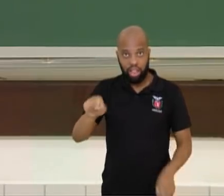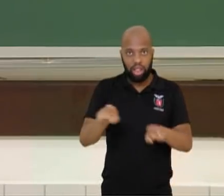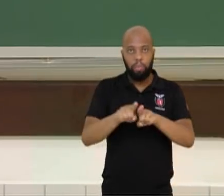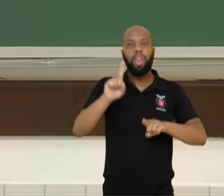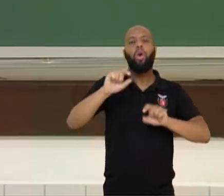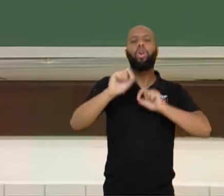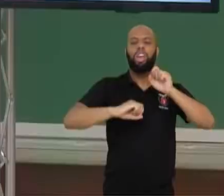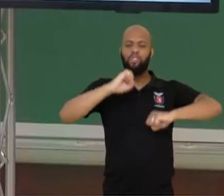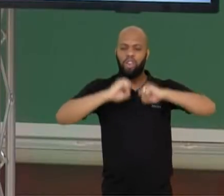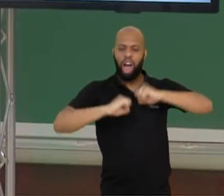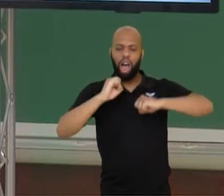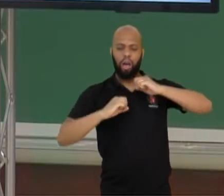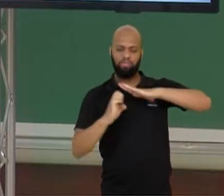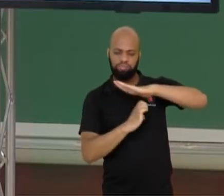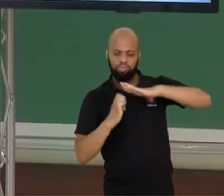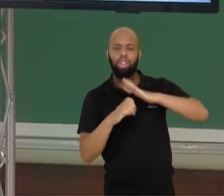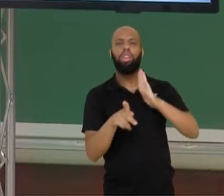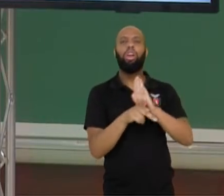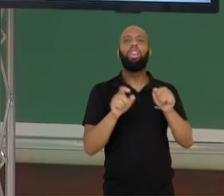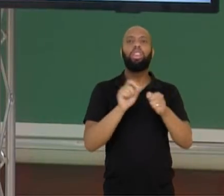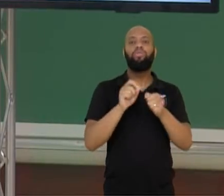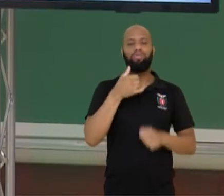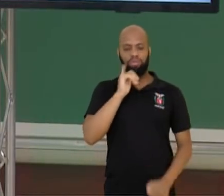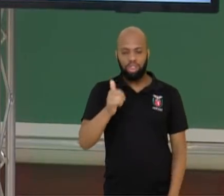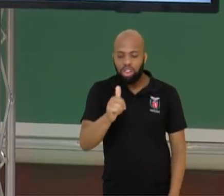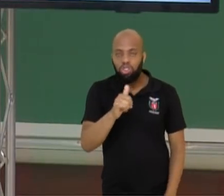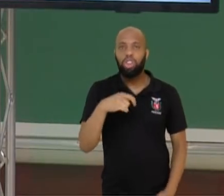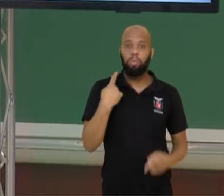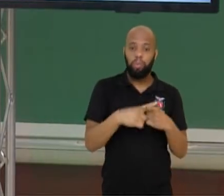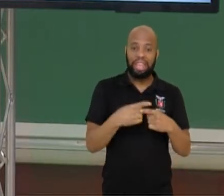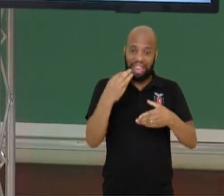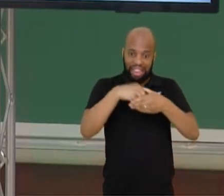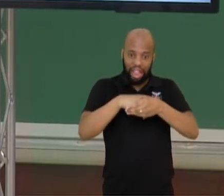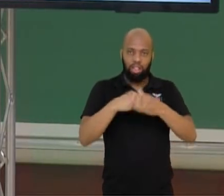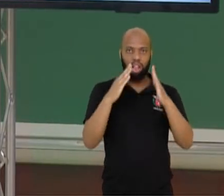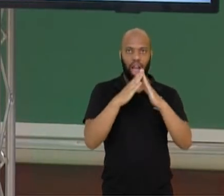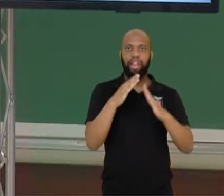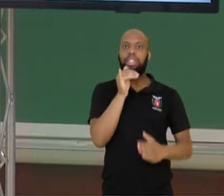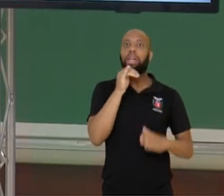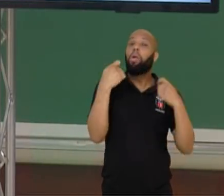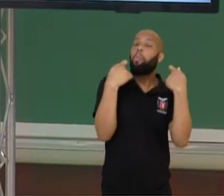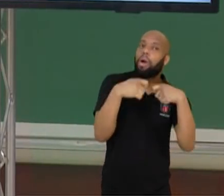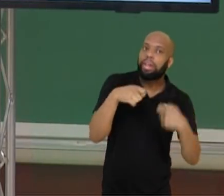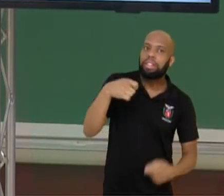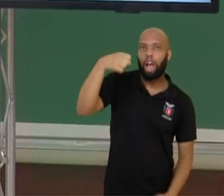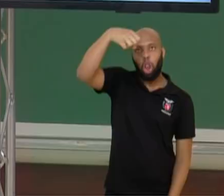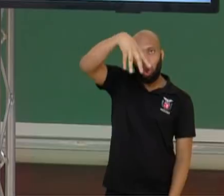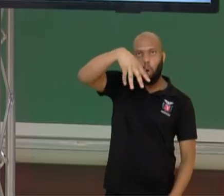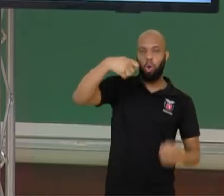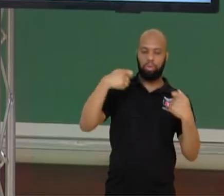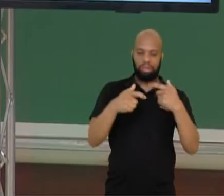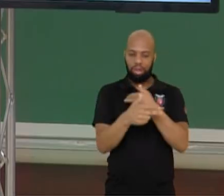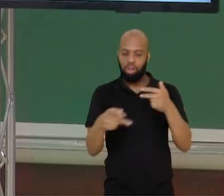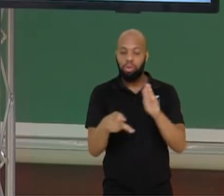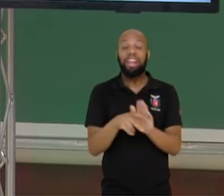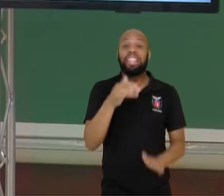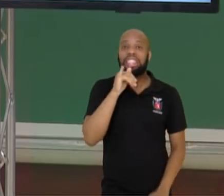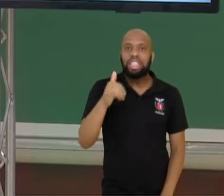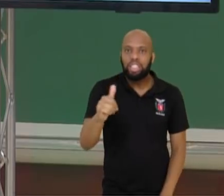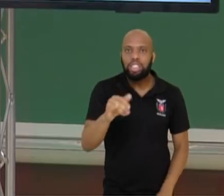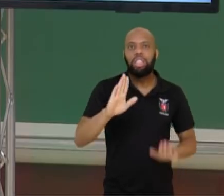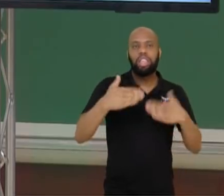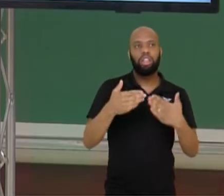no trabalho. Então, a maioria das coisas hoje dependem da energia elétrica. Então, termoelétrica e usina nuclear ajudam nisso, a produção de